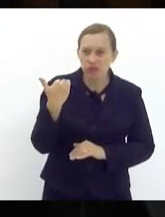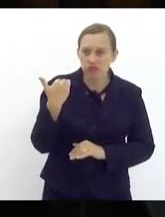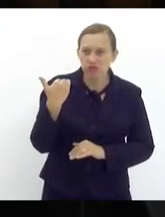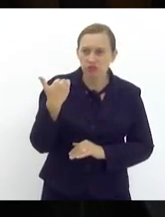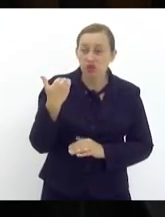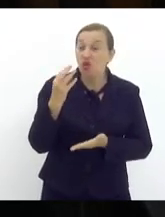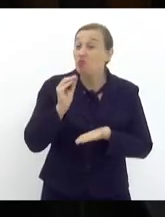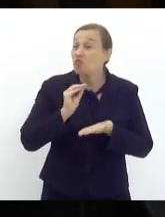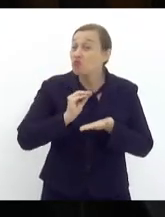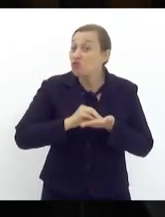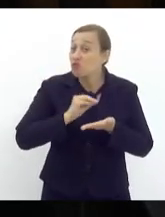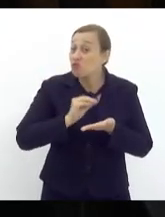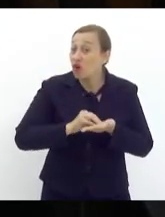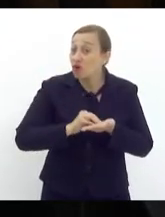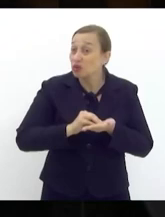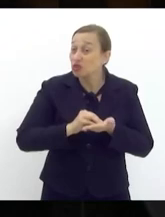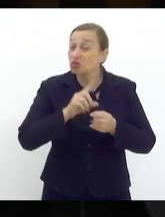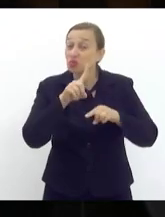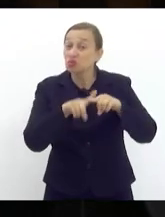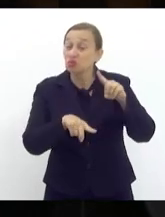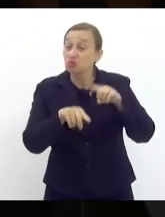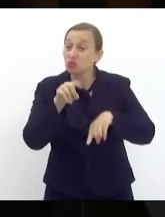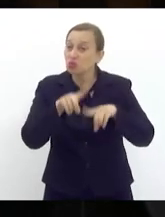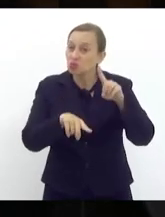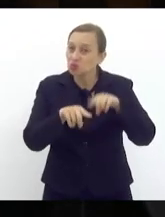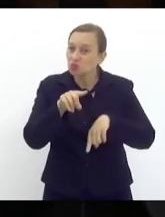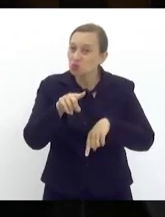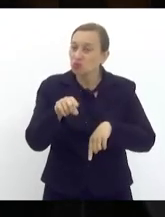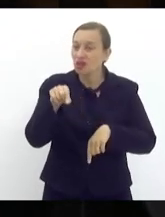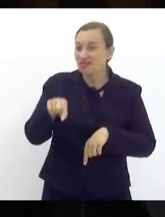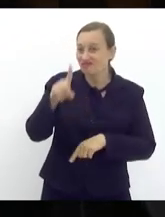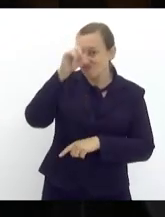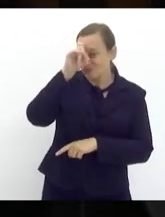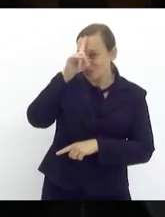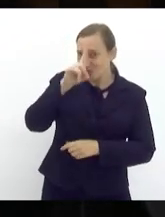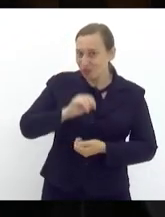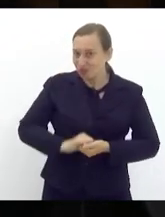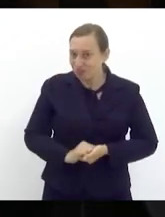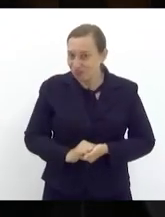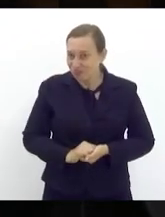por falta dos equipamentos naquele hospital,